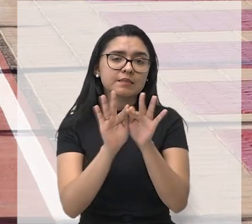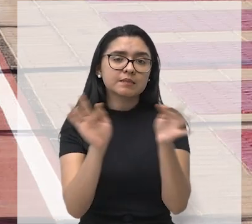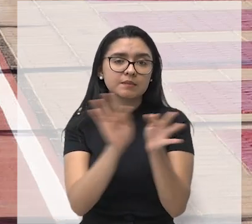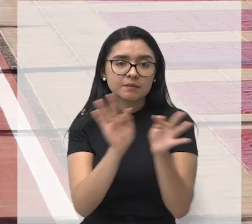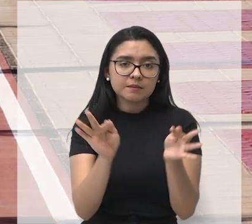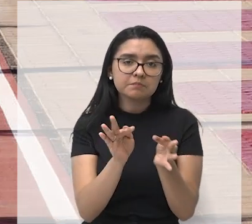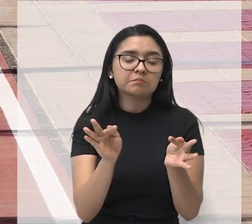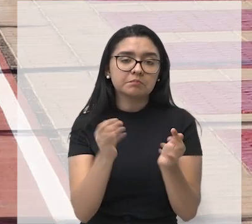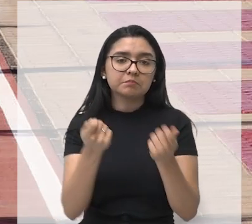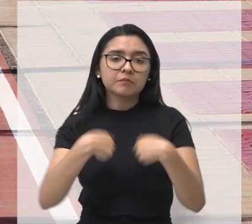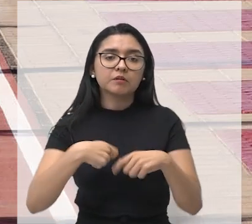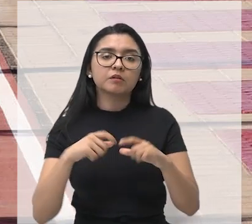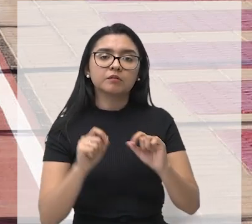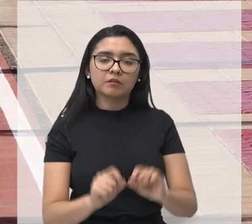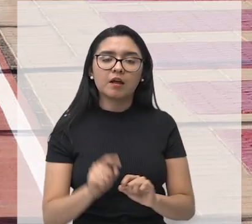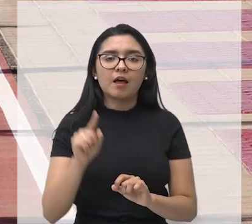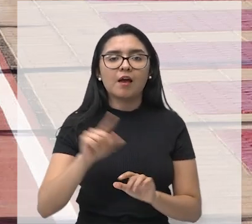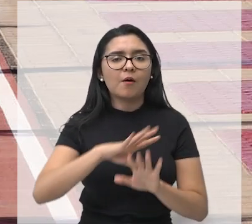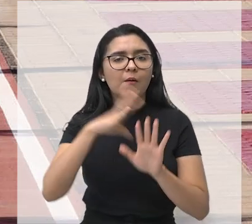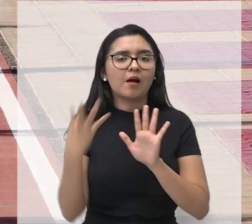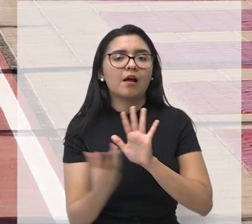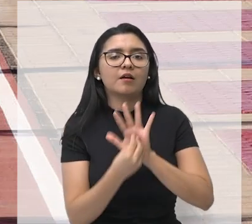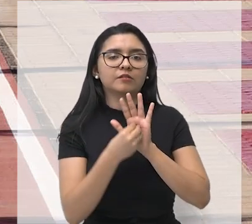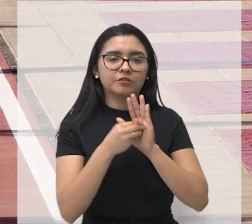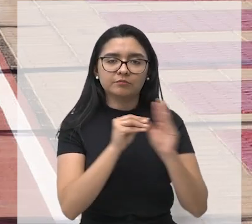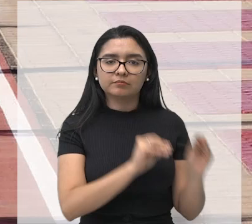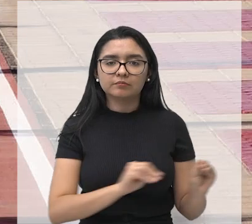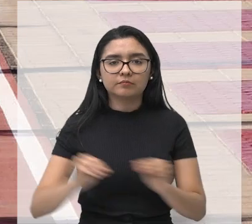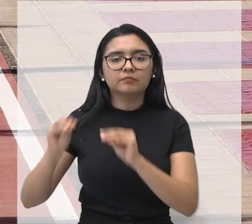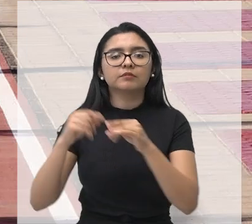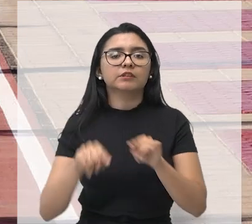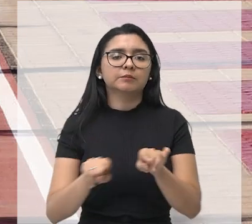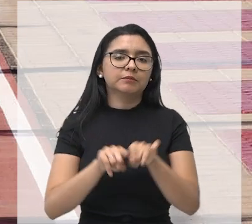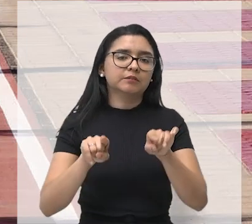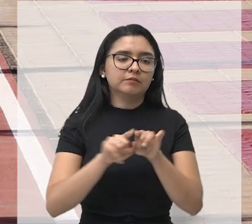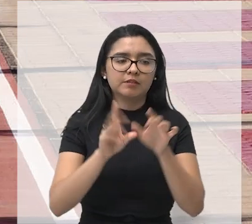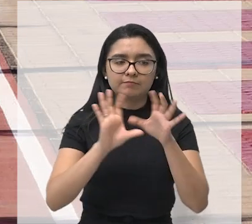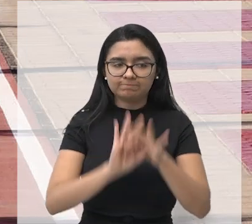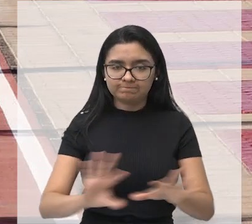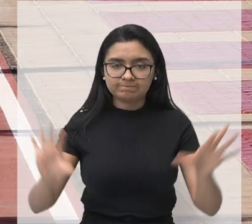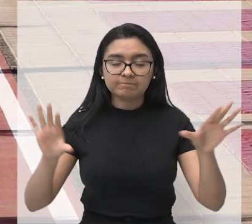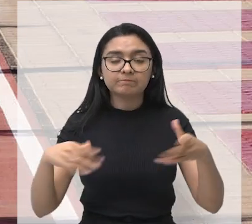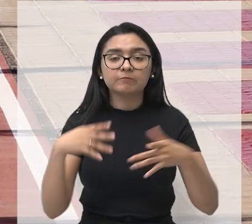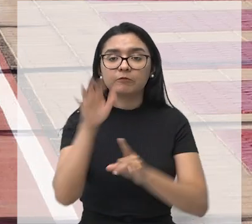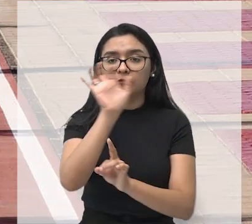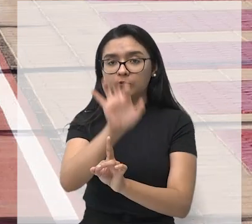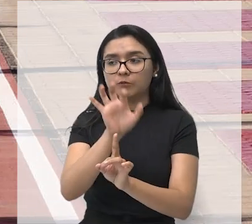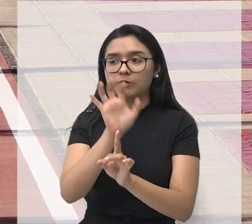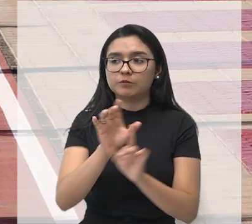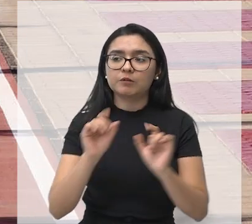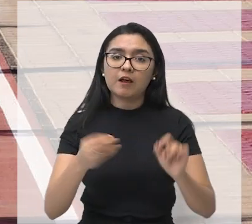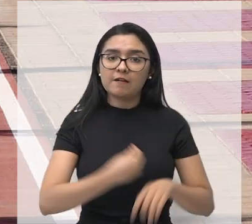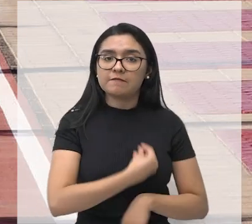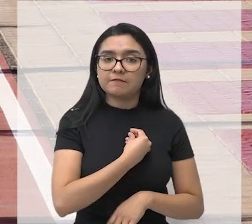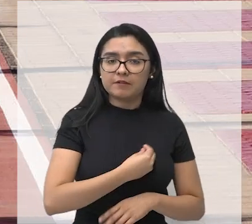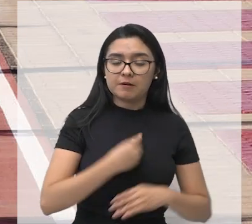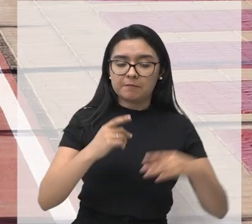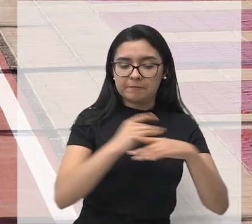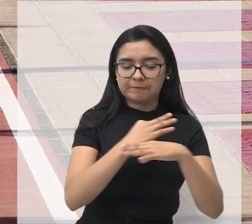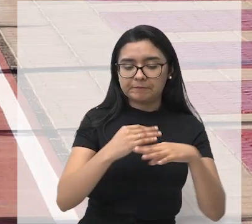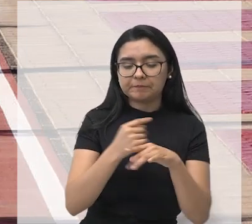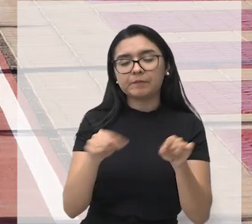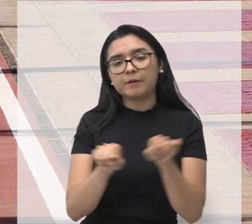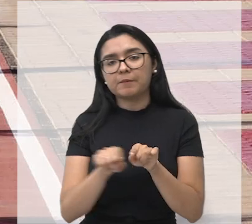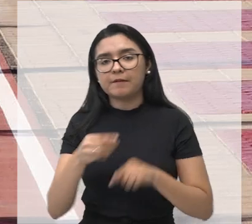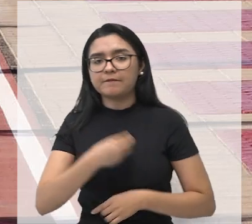eficiência a tornam um símbolo de mobilidade e liberdade, influenciando a vida urbana e a